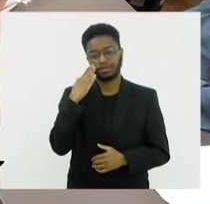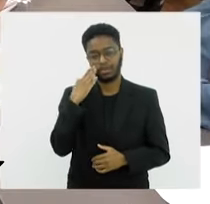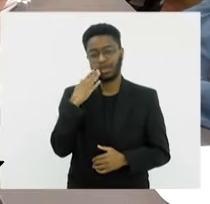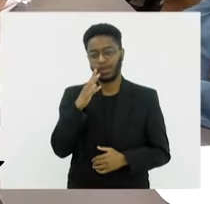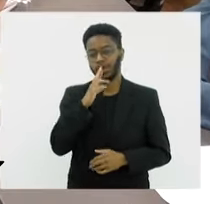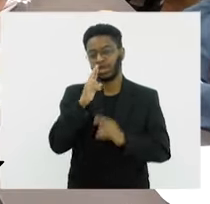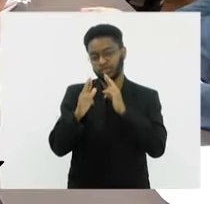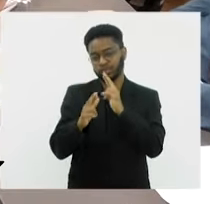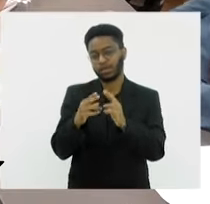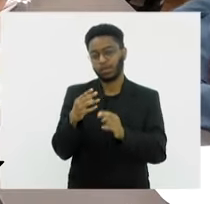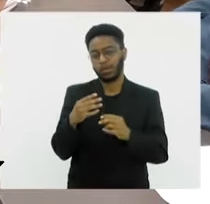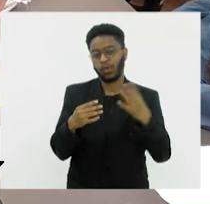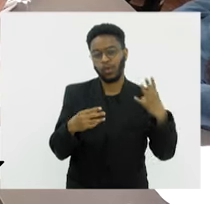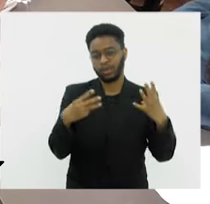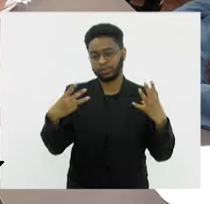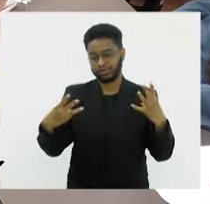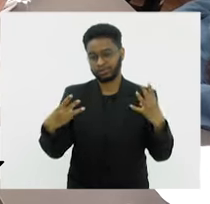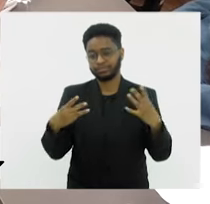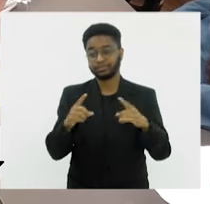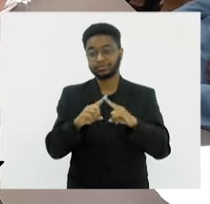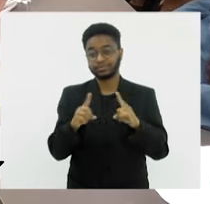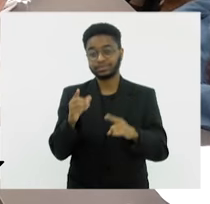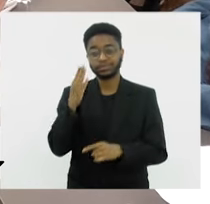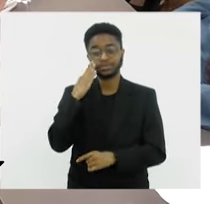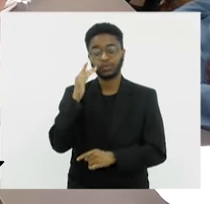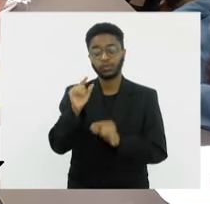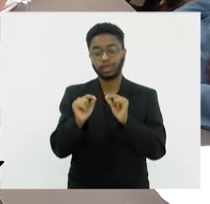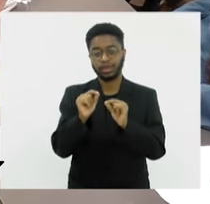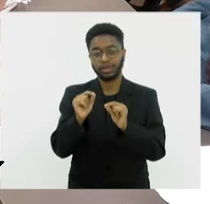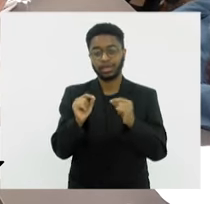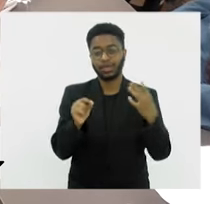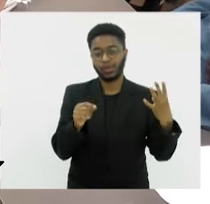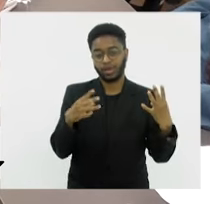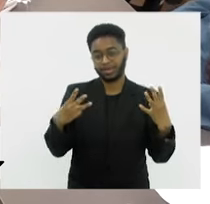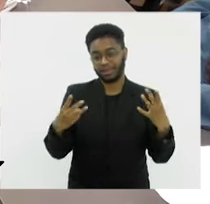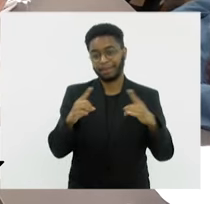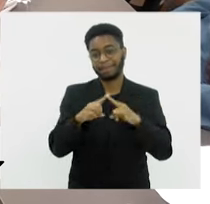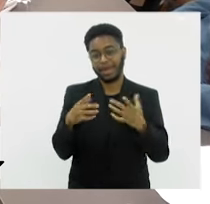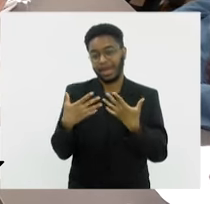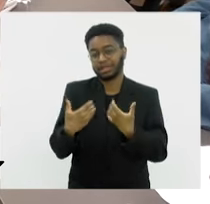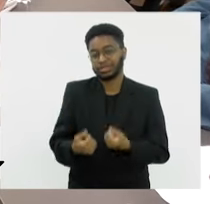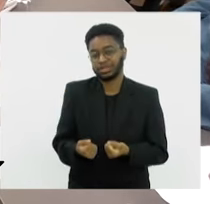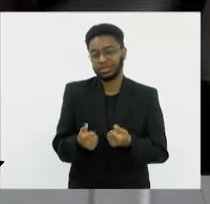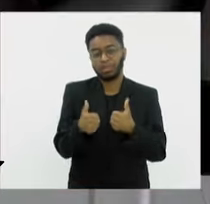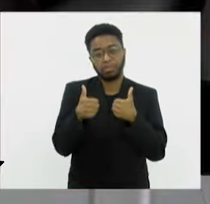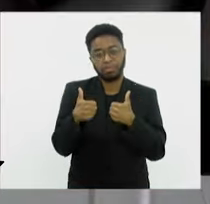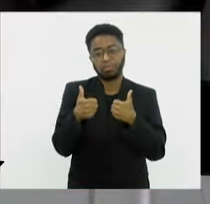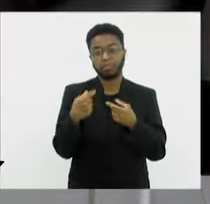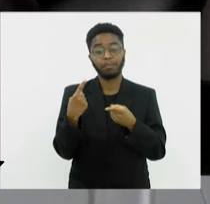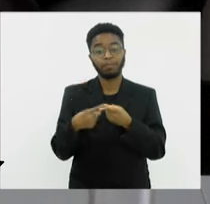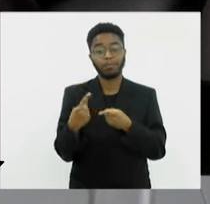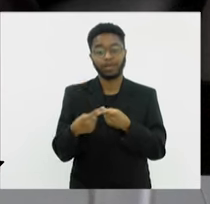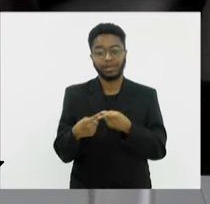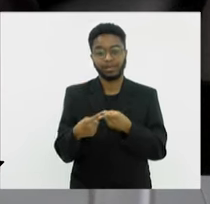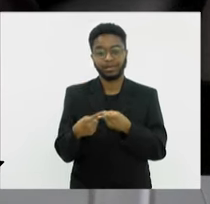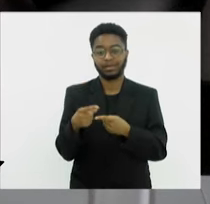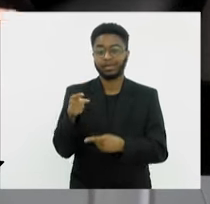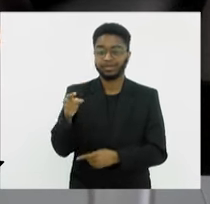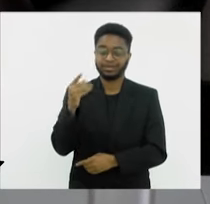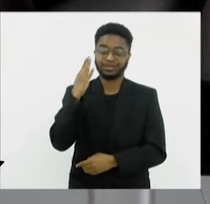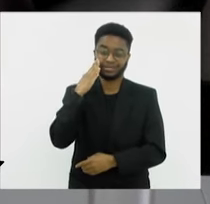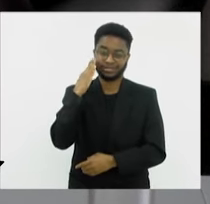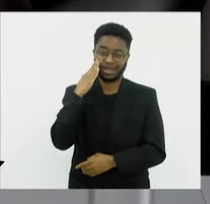4-3. Mas ele sabia que era 4-3 e aceitou pacificamente, porque sabe que lá